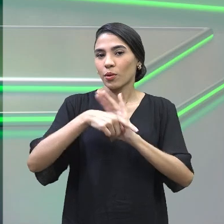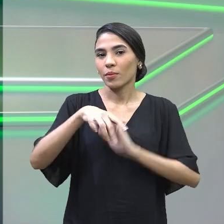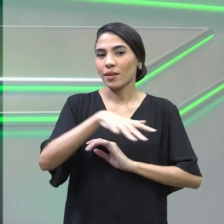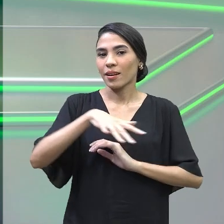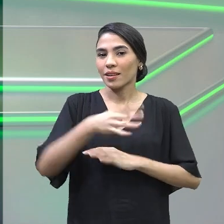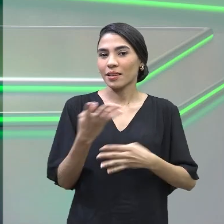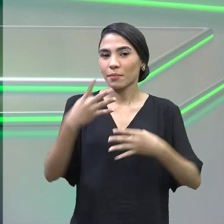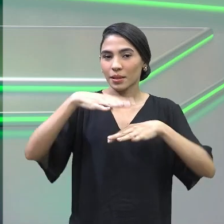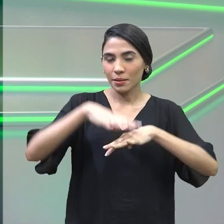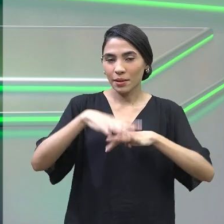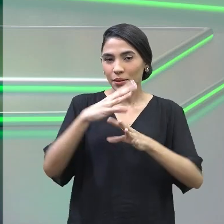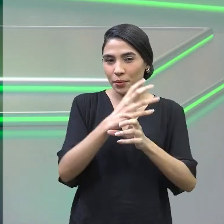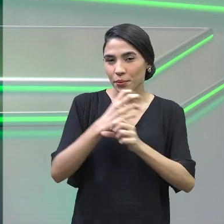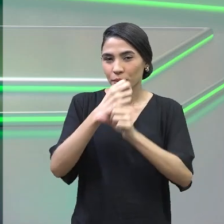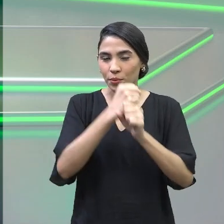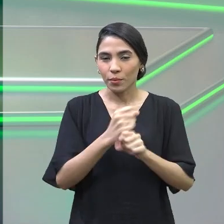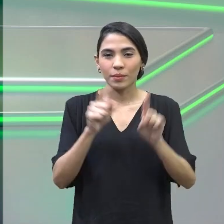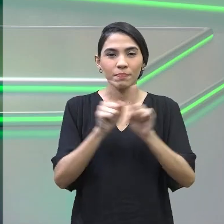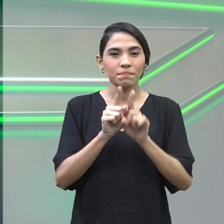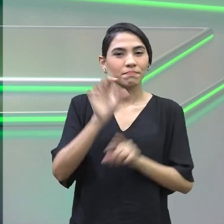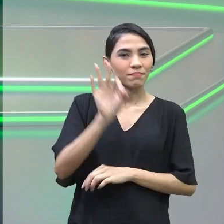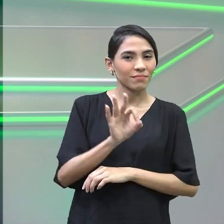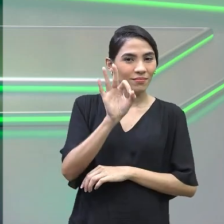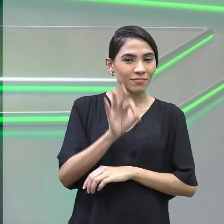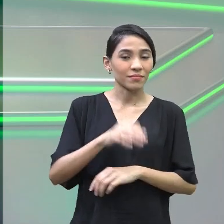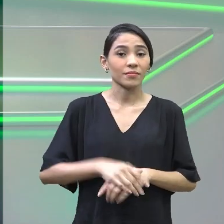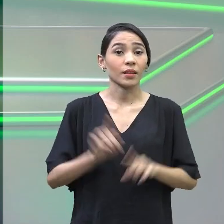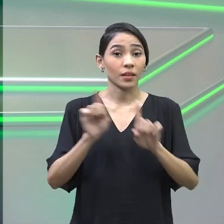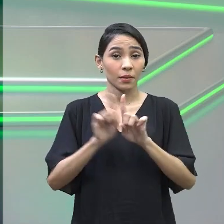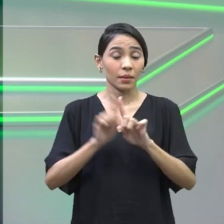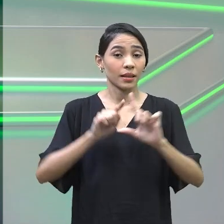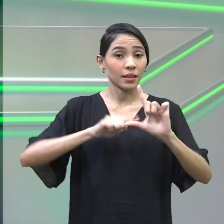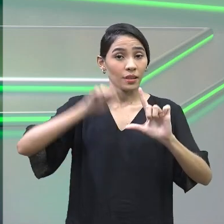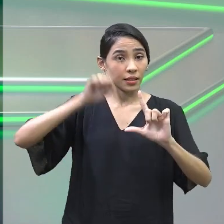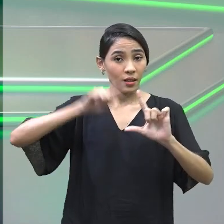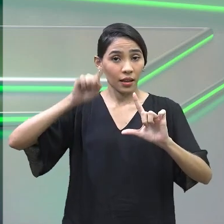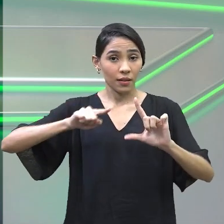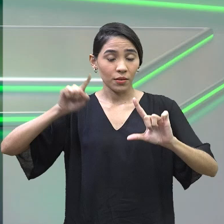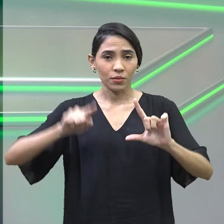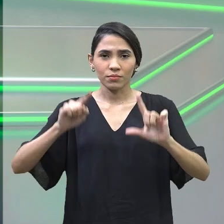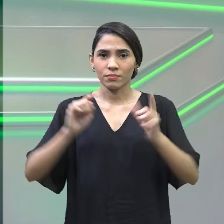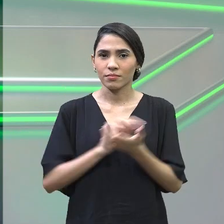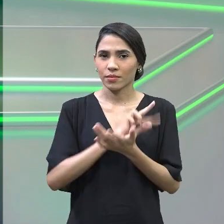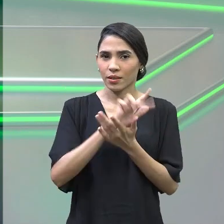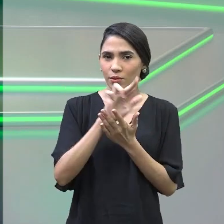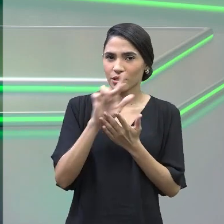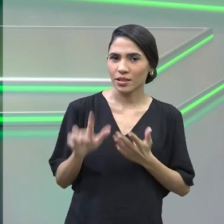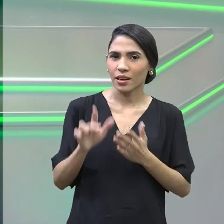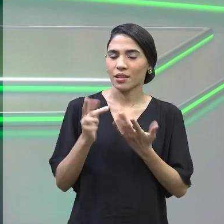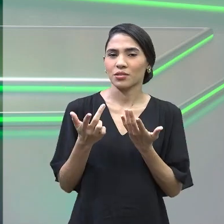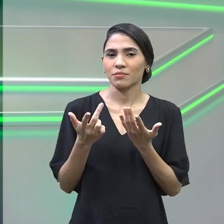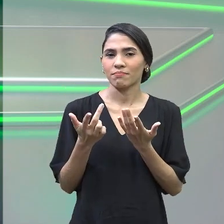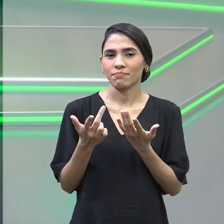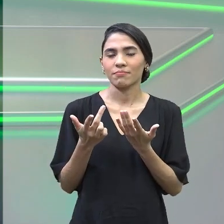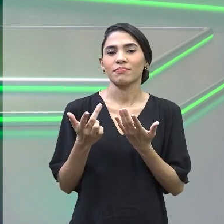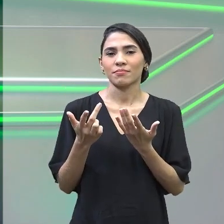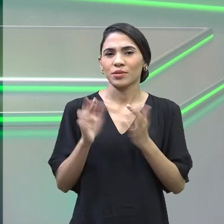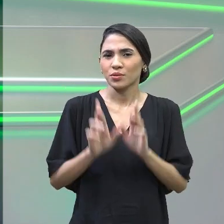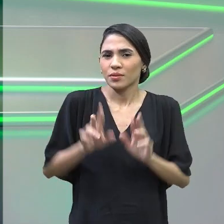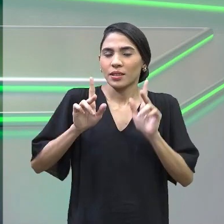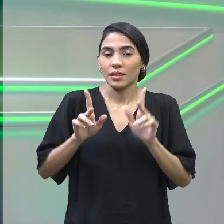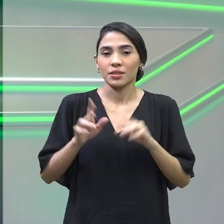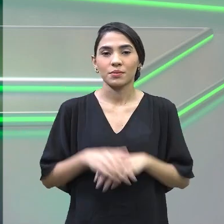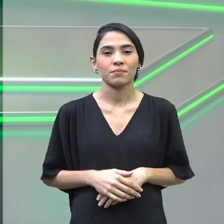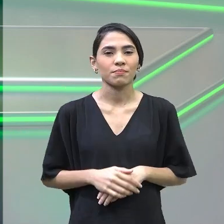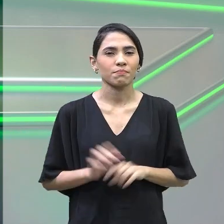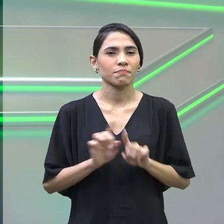matemática, de cálculos, de porcentagens, de gráficos. São tantos e tão diferentes, não é isso? E o que